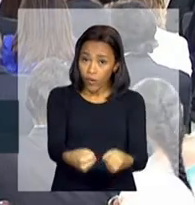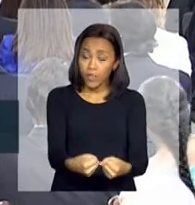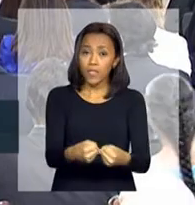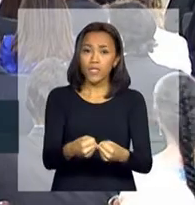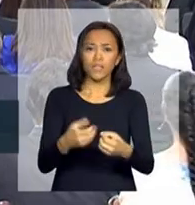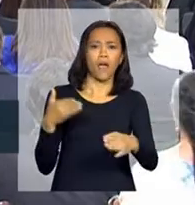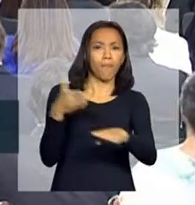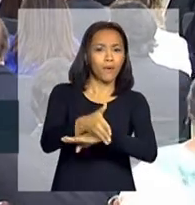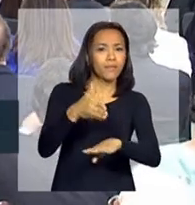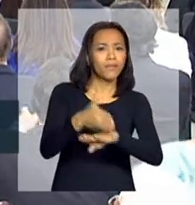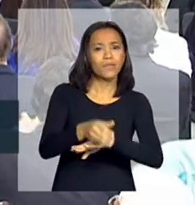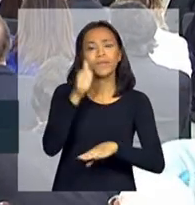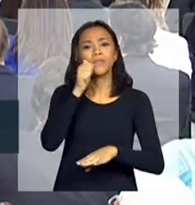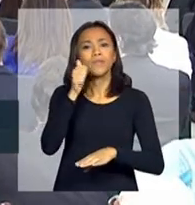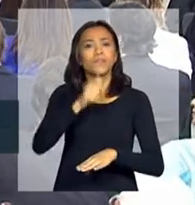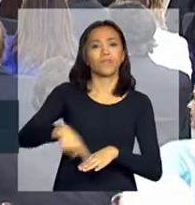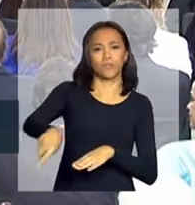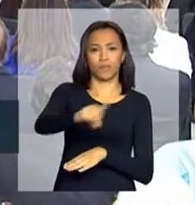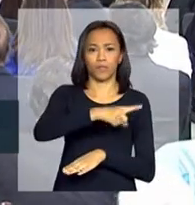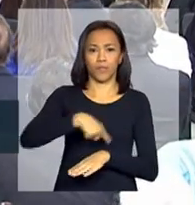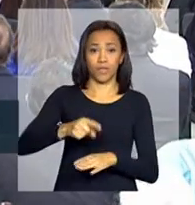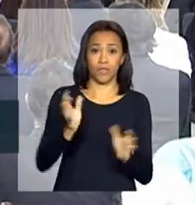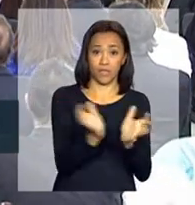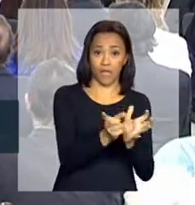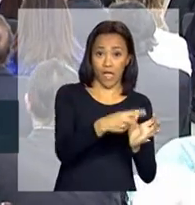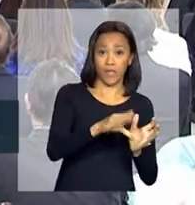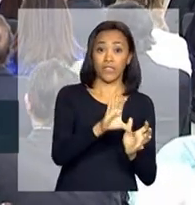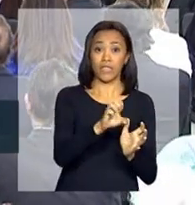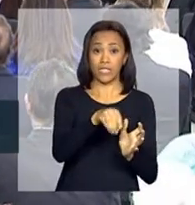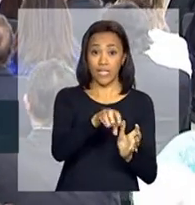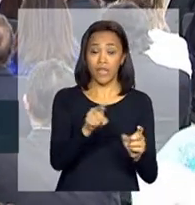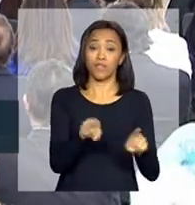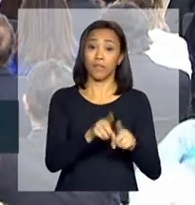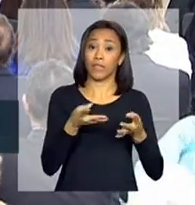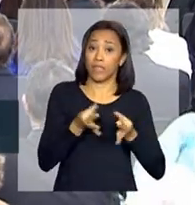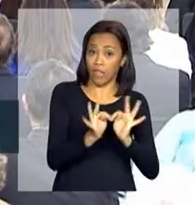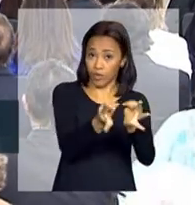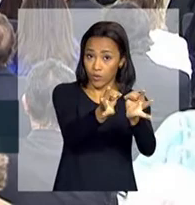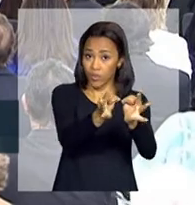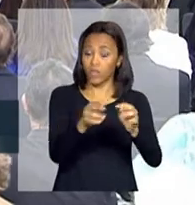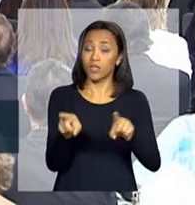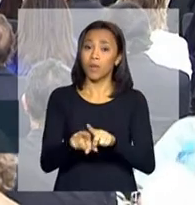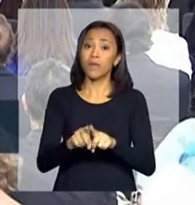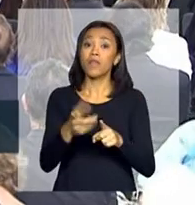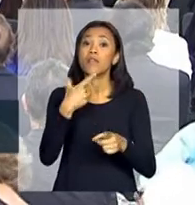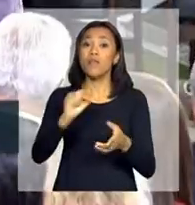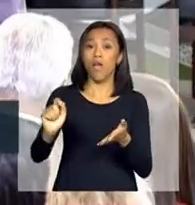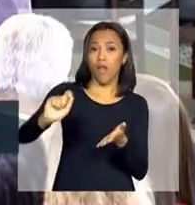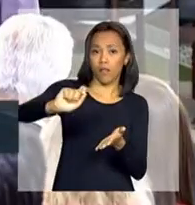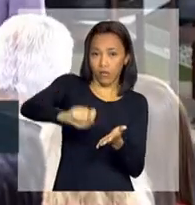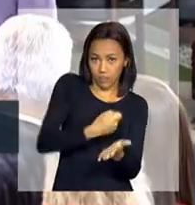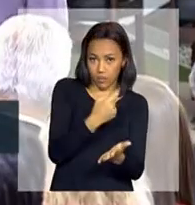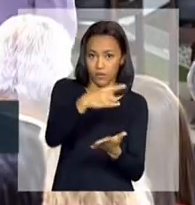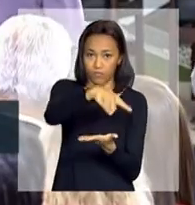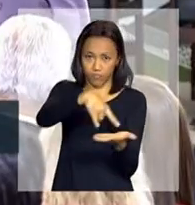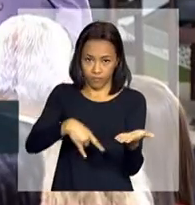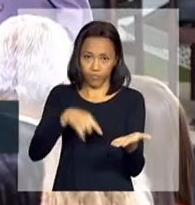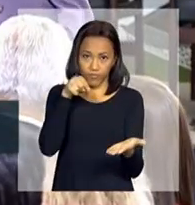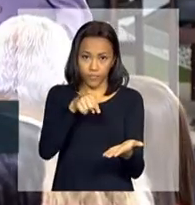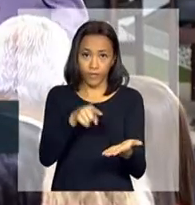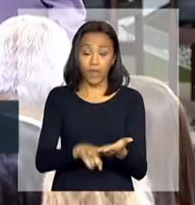participação feminina nas áreas de ciência e tecnologia assina o referido acordo